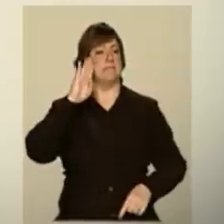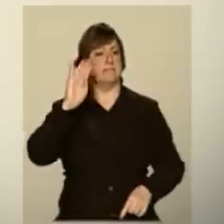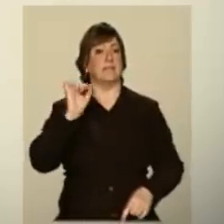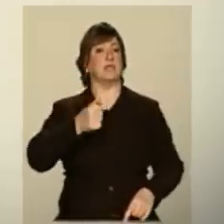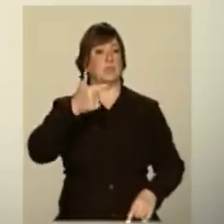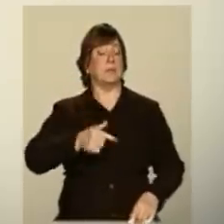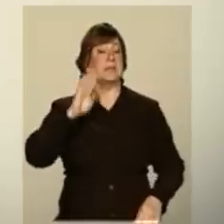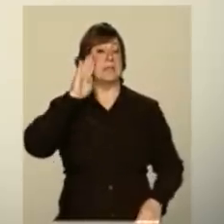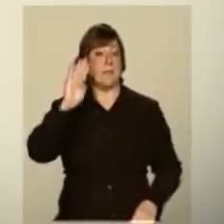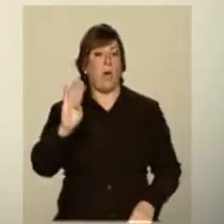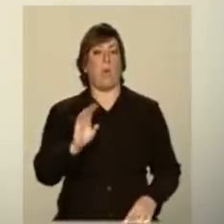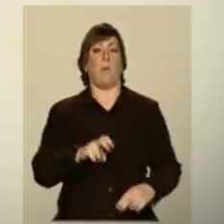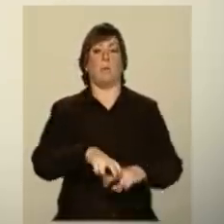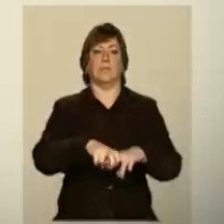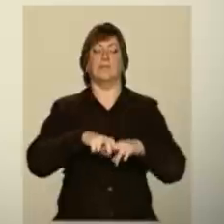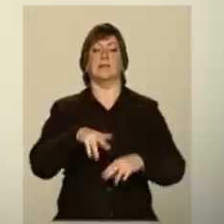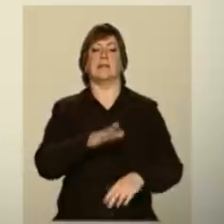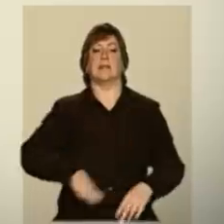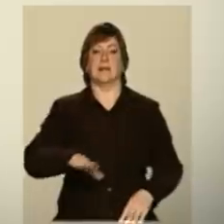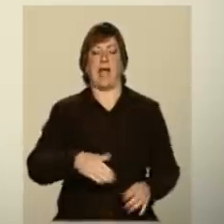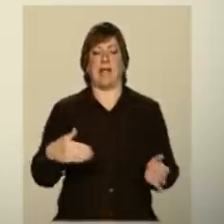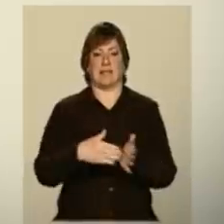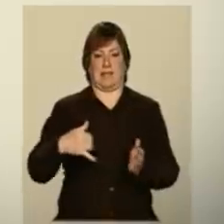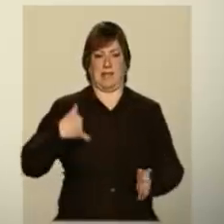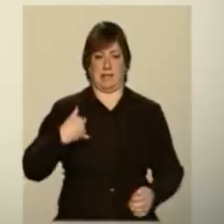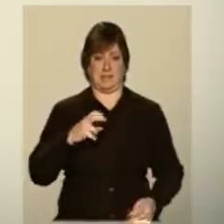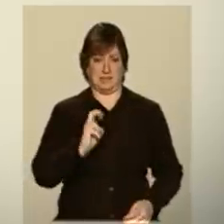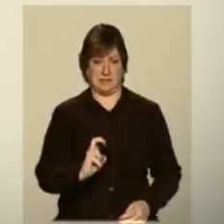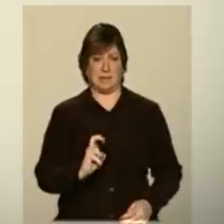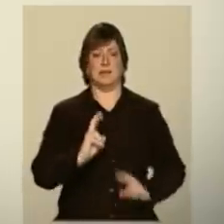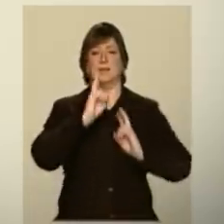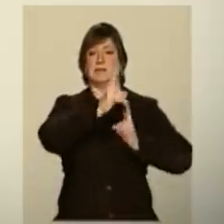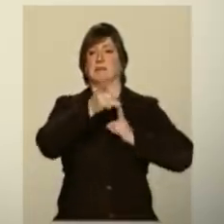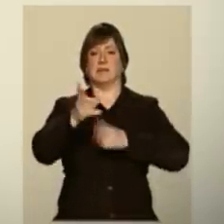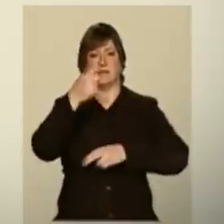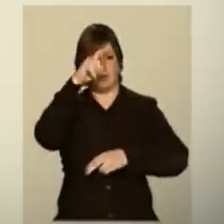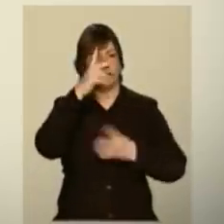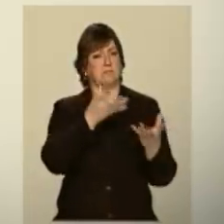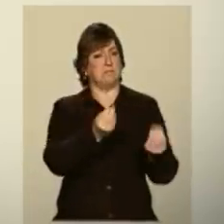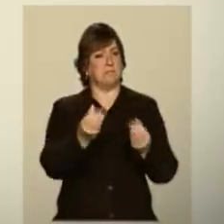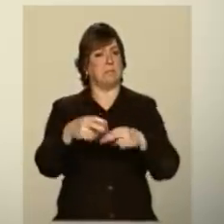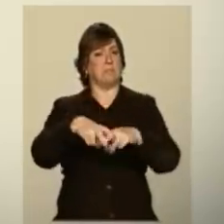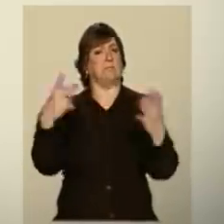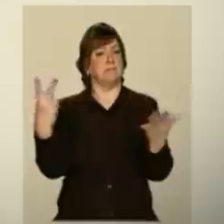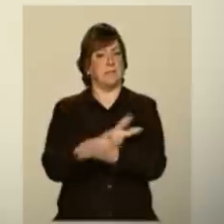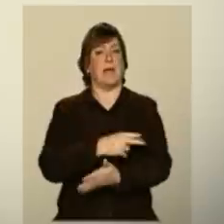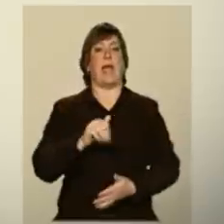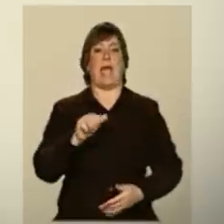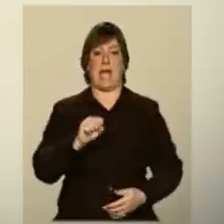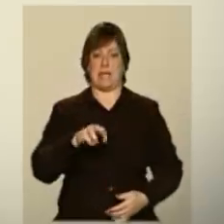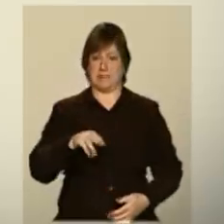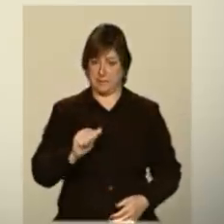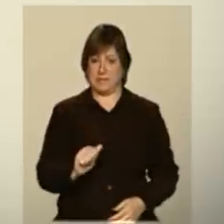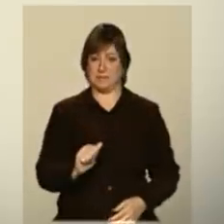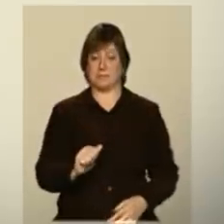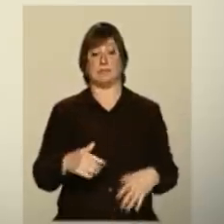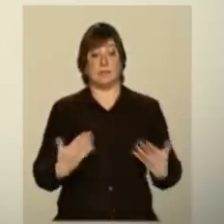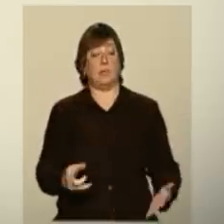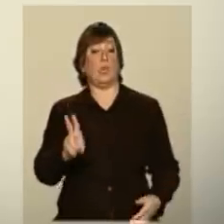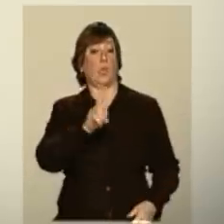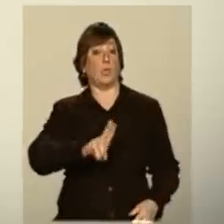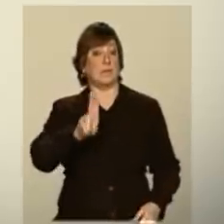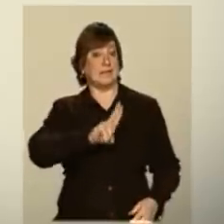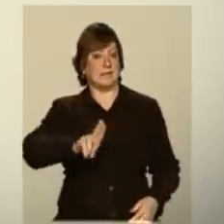internação de crianças de até 5 anos no Sistema Único de Saúde sabe Luciano o uso correto dos